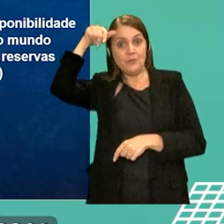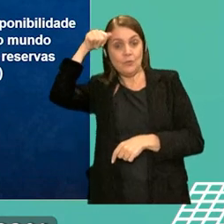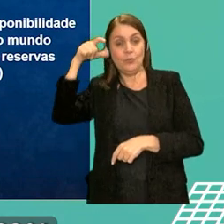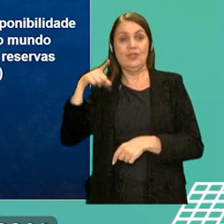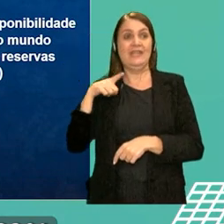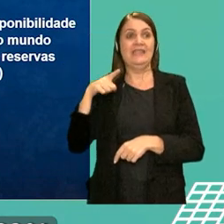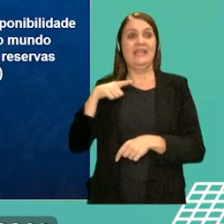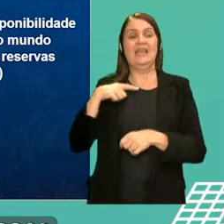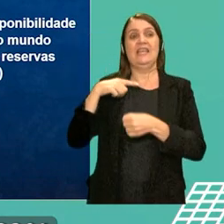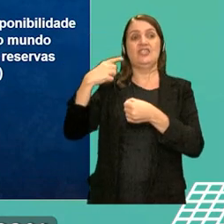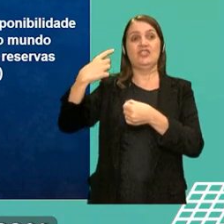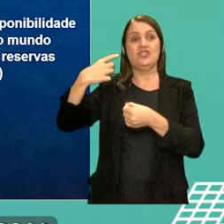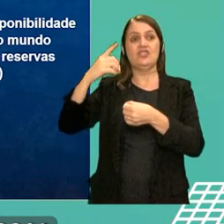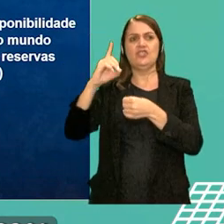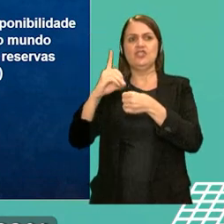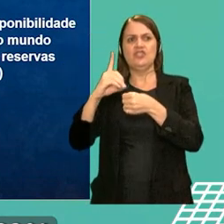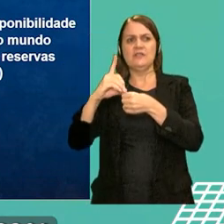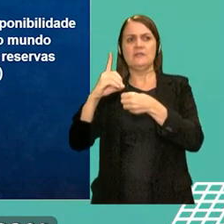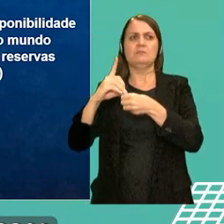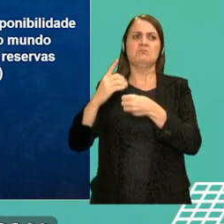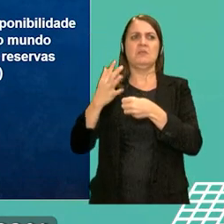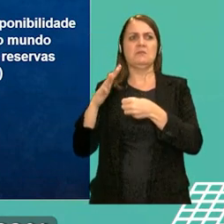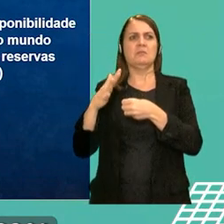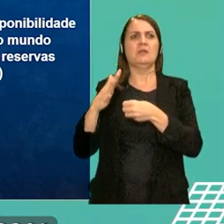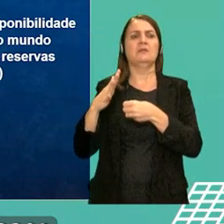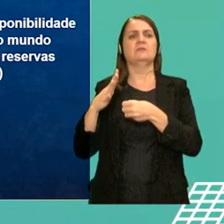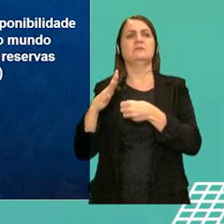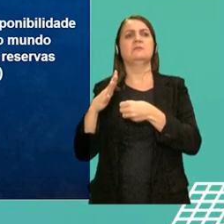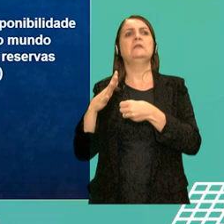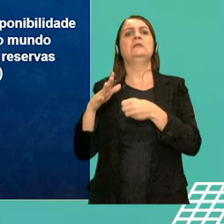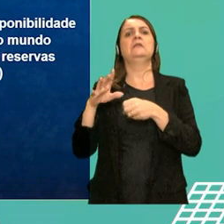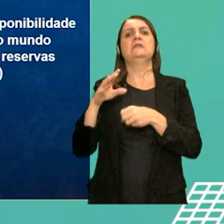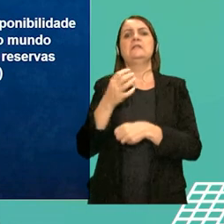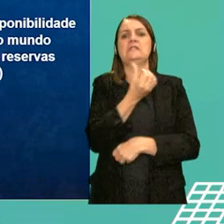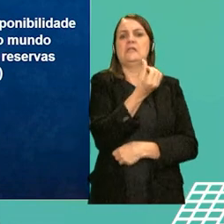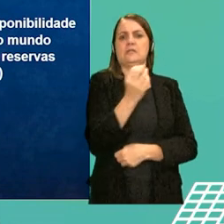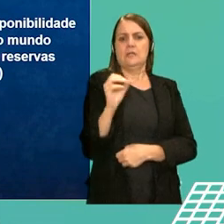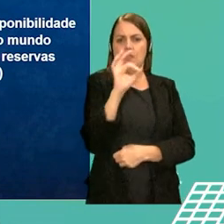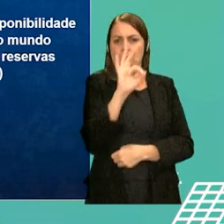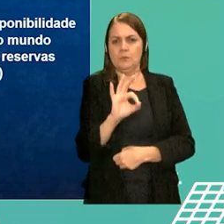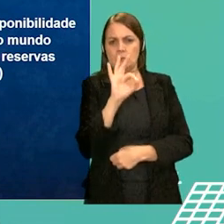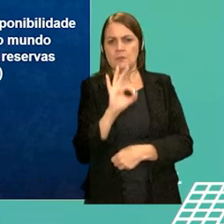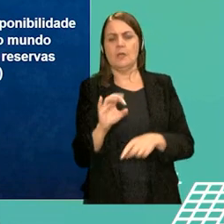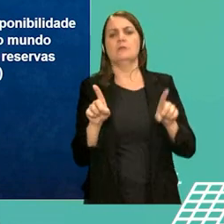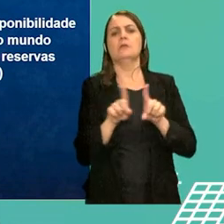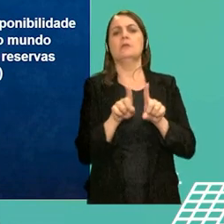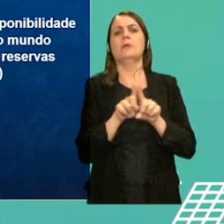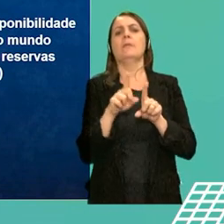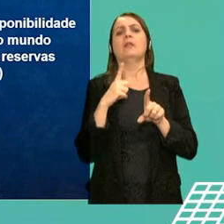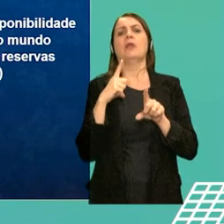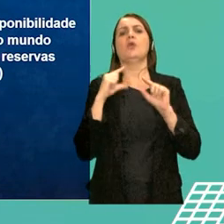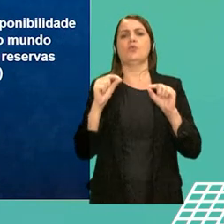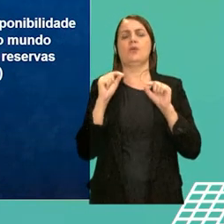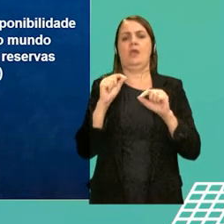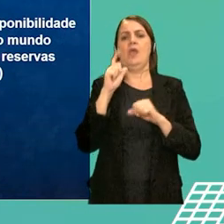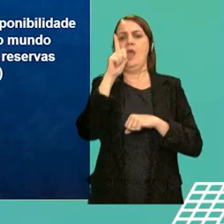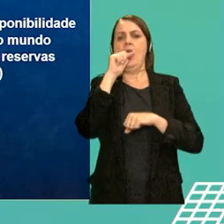ampla cobertura florestal, né, aproximadamente 60%, e uma grande disponibilidade hídrica do mundo,